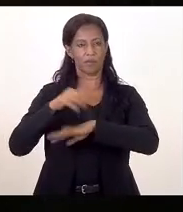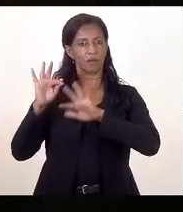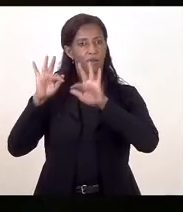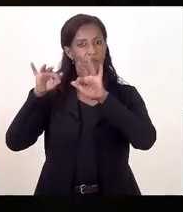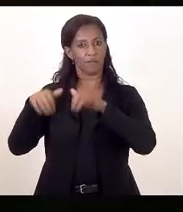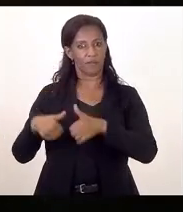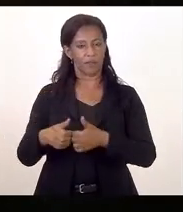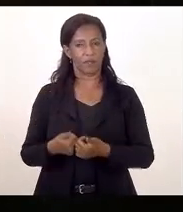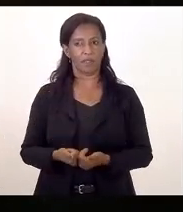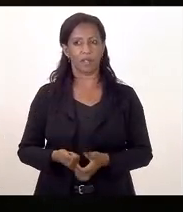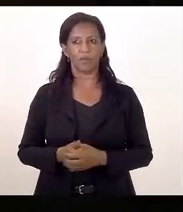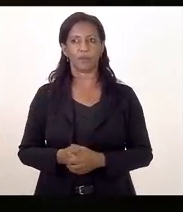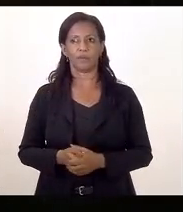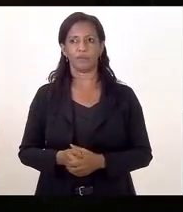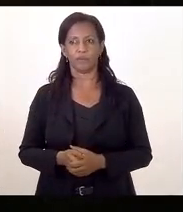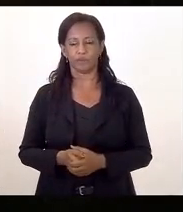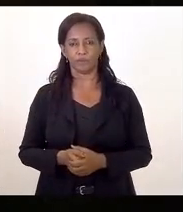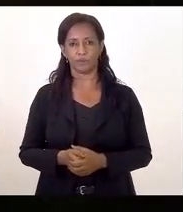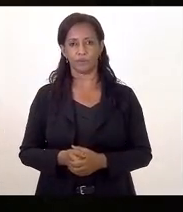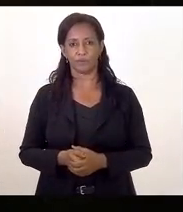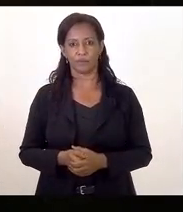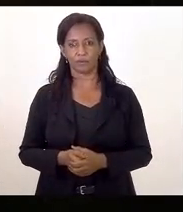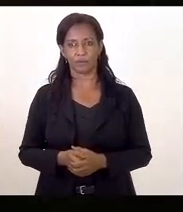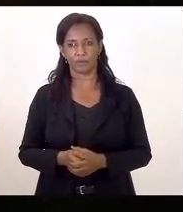do nosso expediente final.